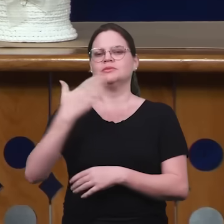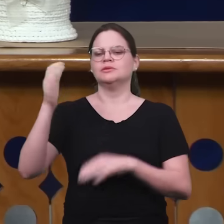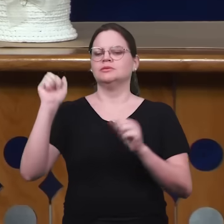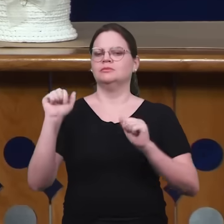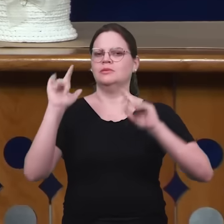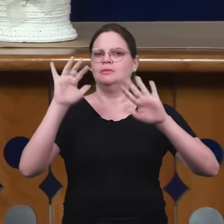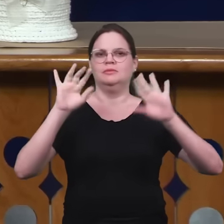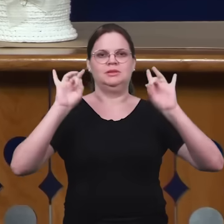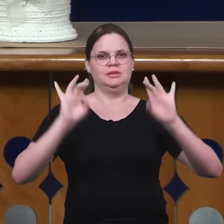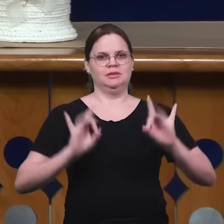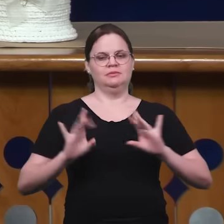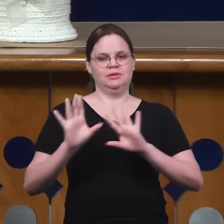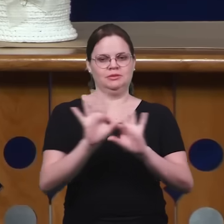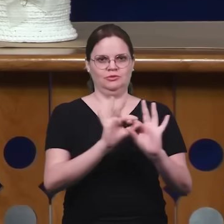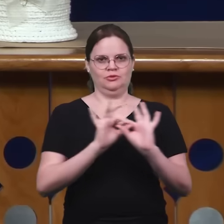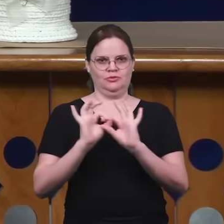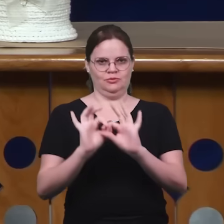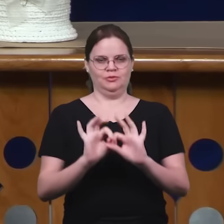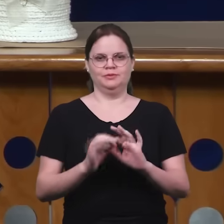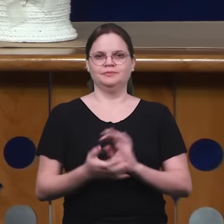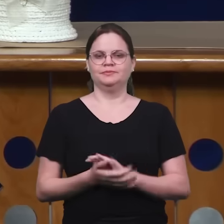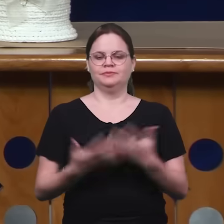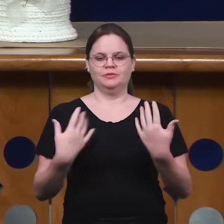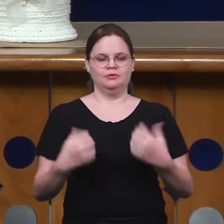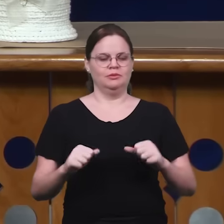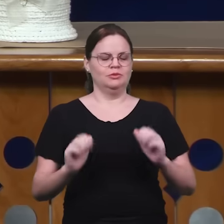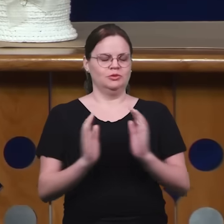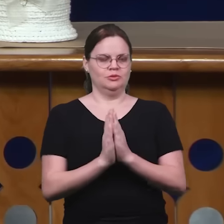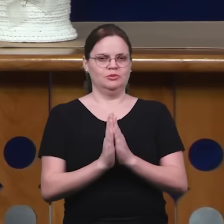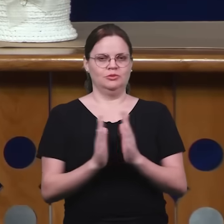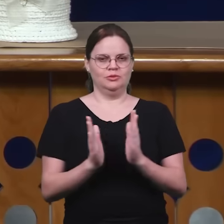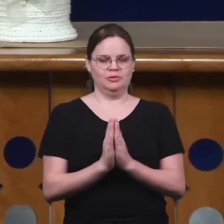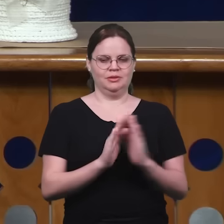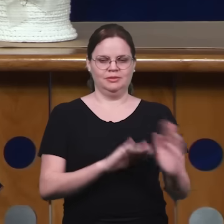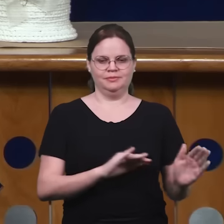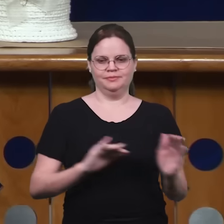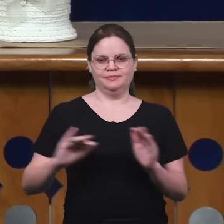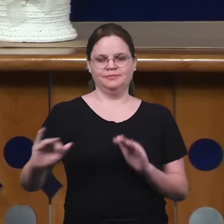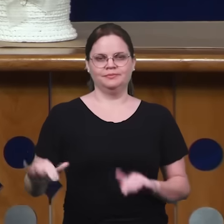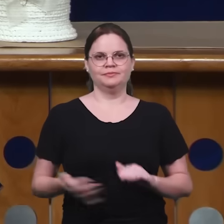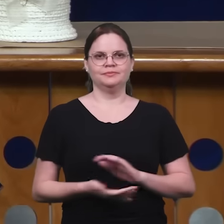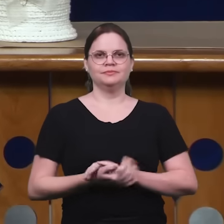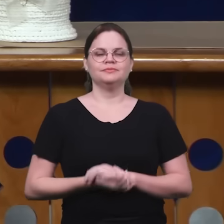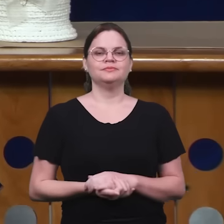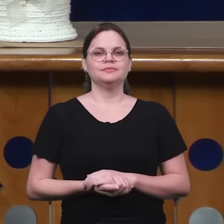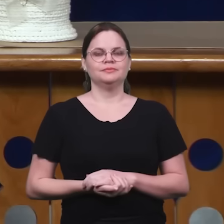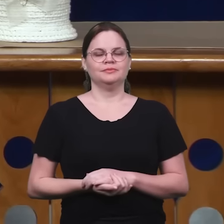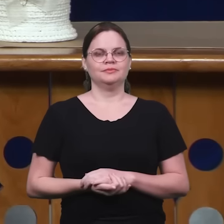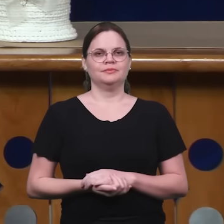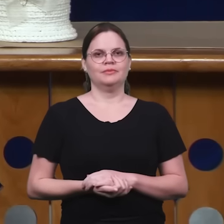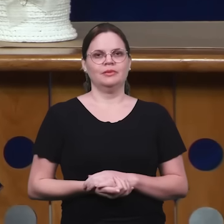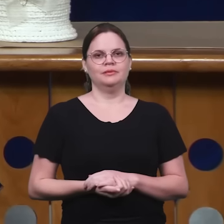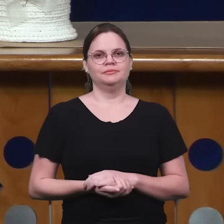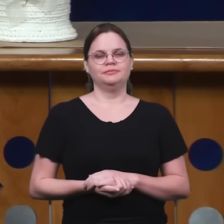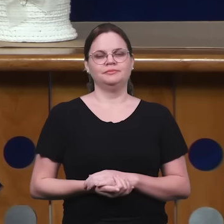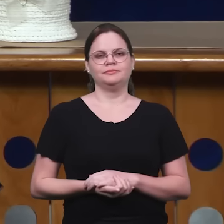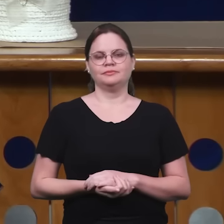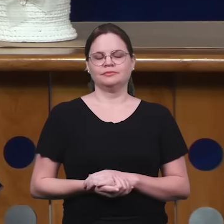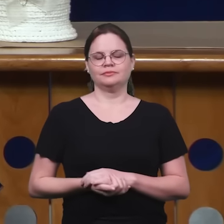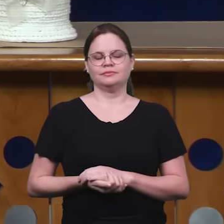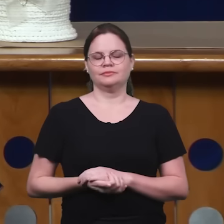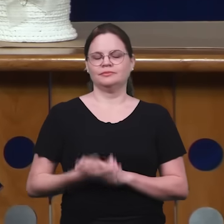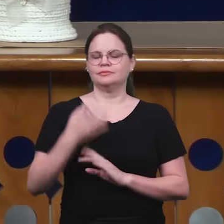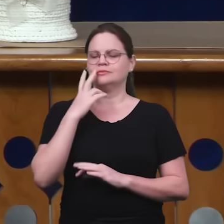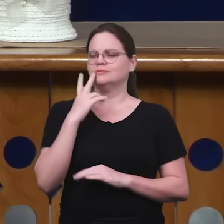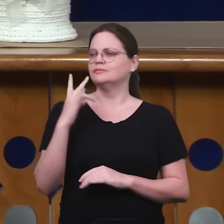uma bênção especial de comunhão. Fechemos os nossos olhos, curvamos as nossas frontes e vamos orar ao nosso Senhor.